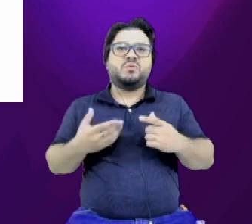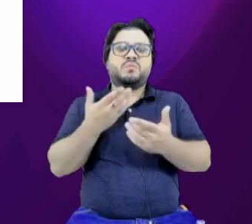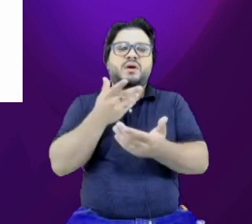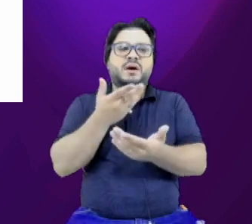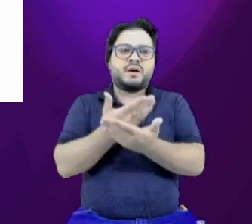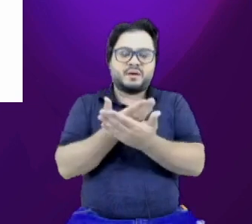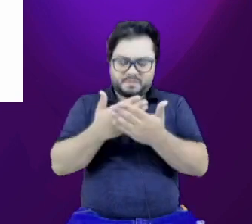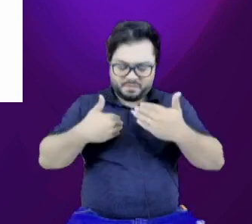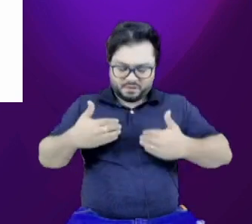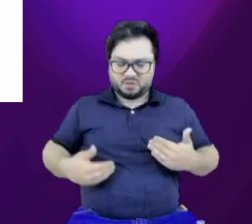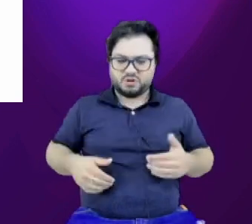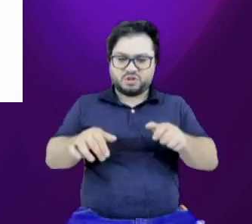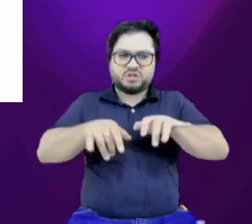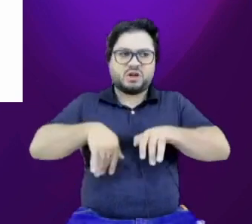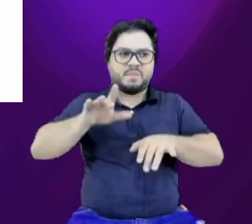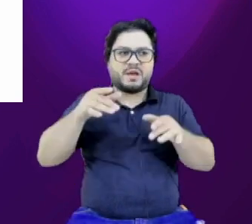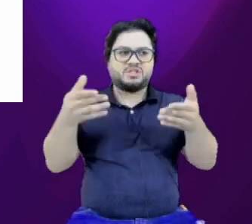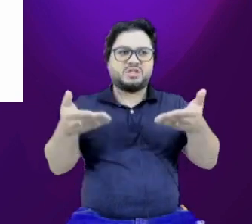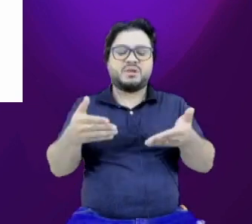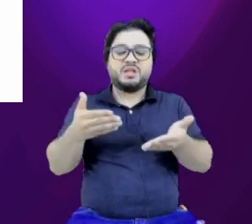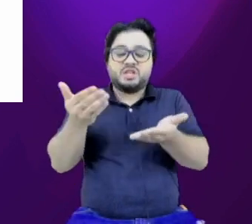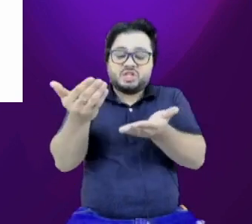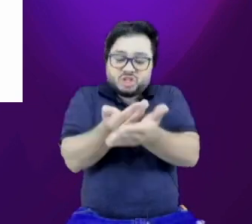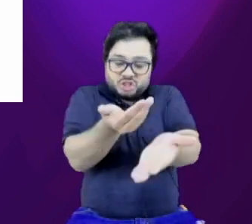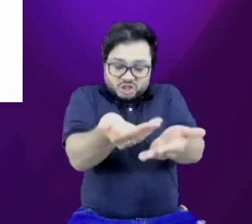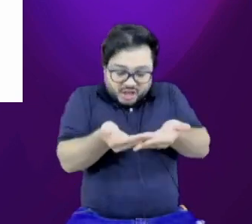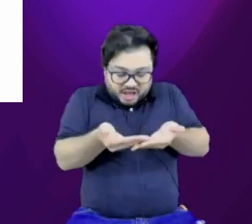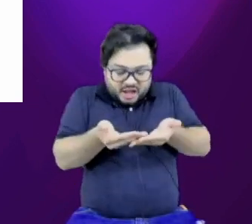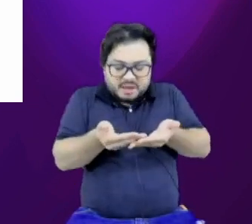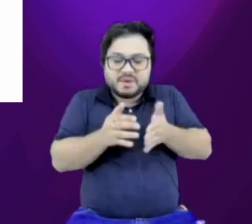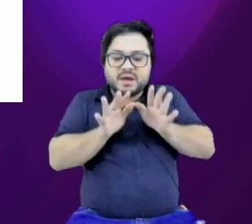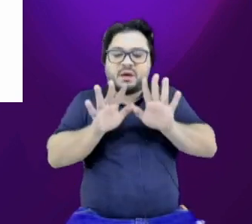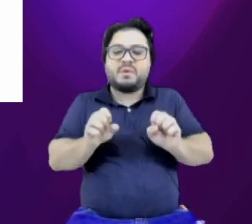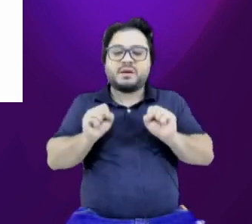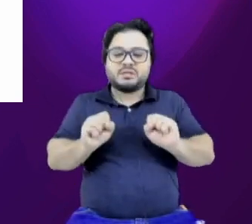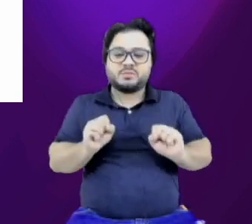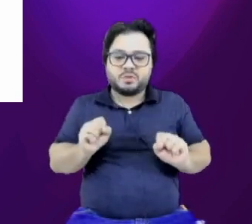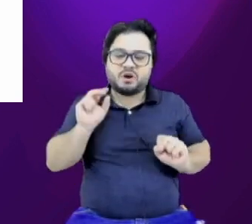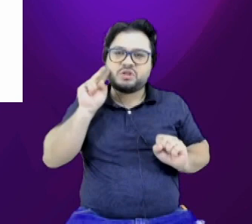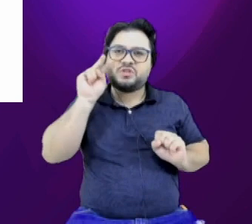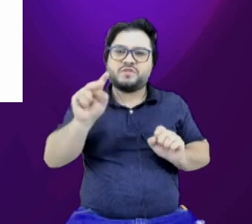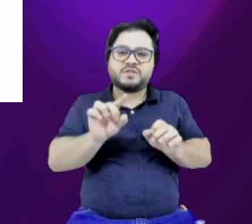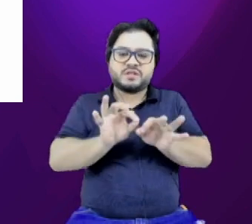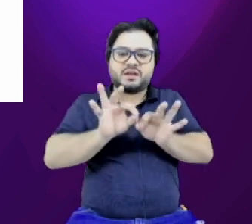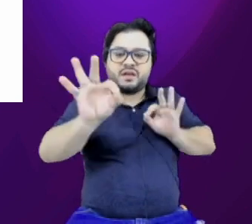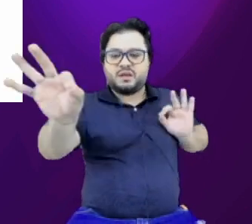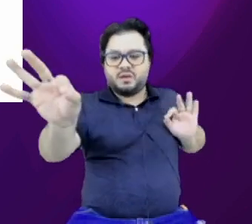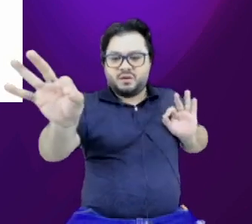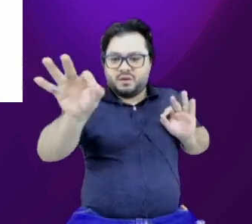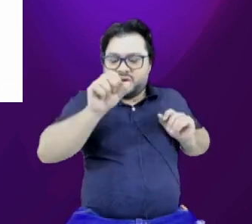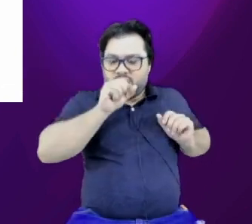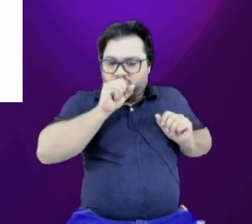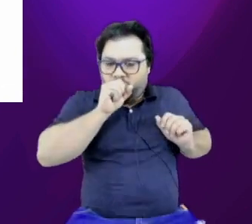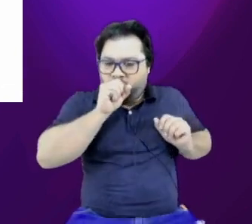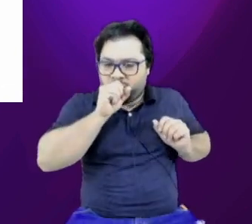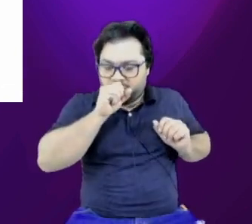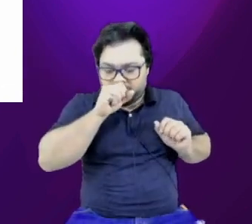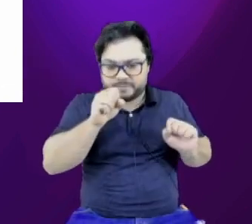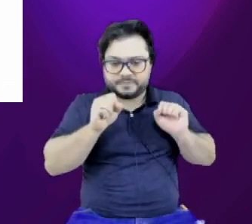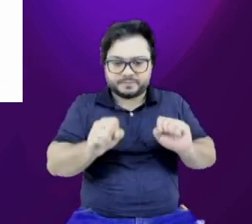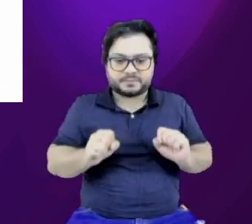que ela é mais dinâmica. Você chega à lâmina, mas ela pode ser vista remotamente, né? Ela pode ser